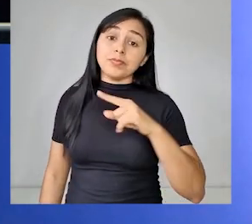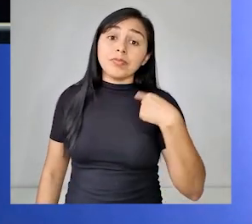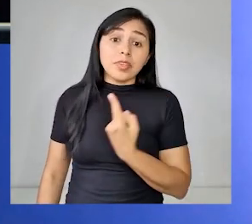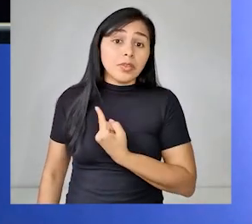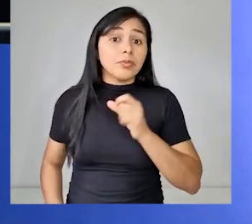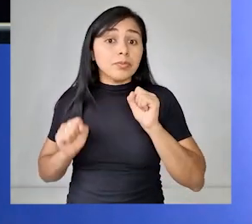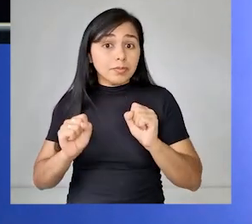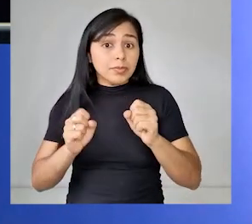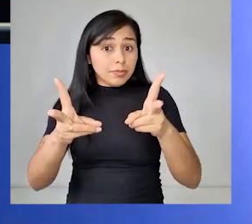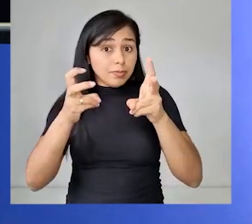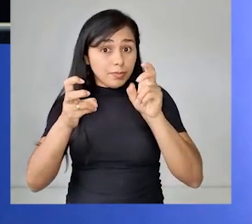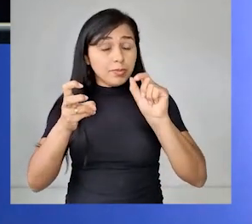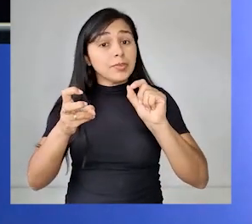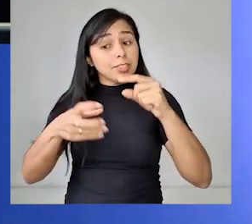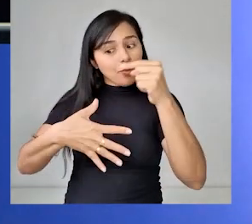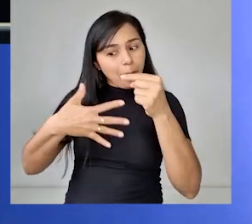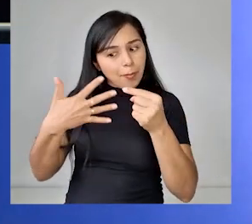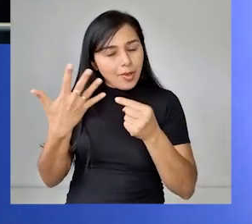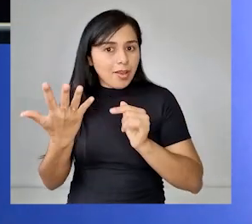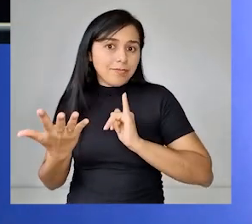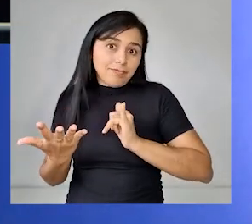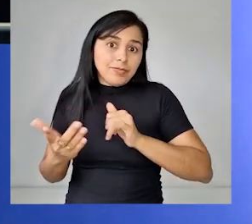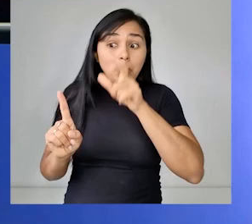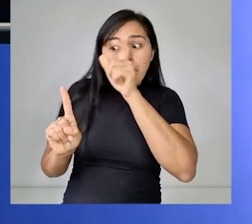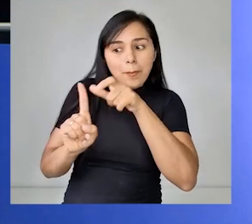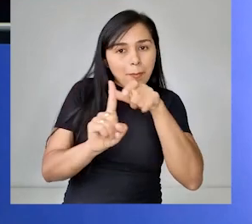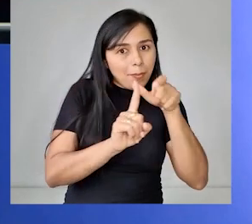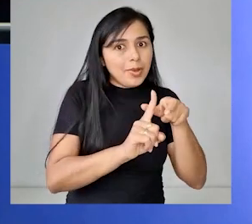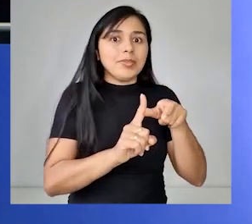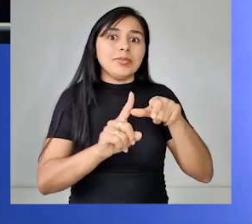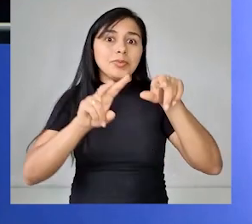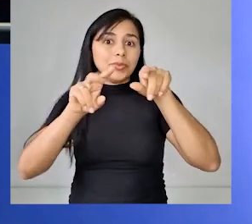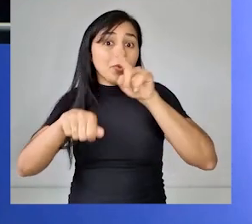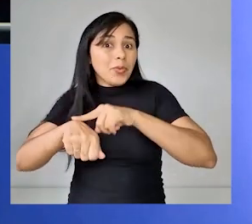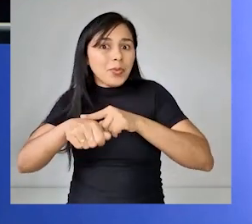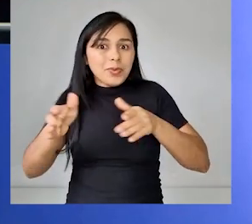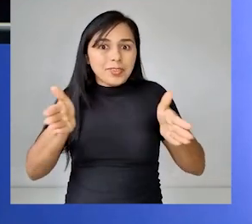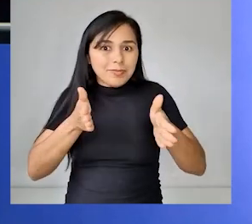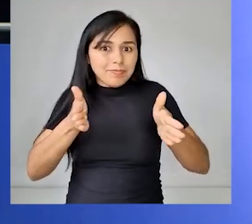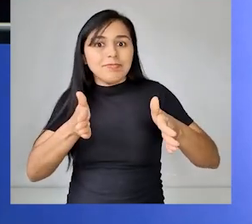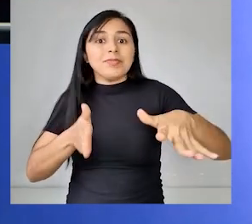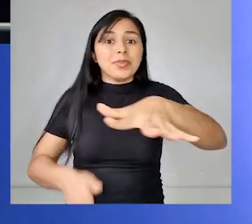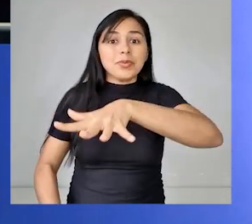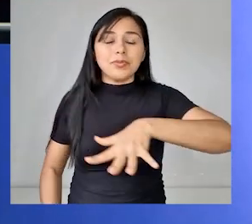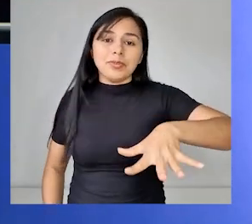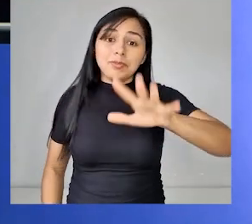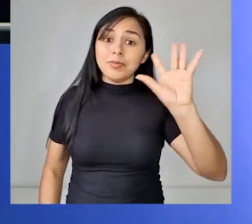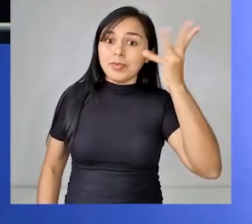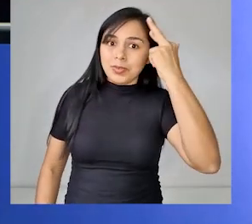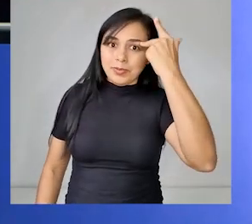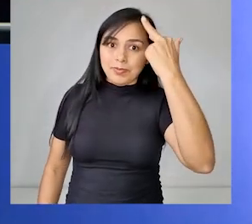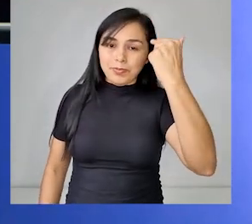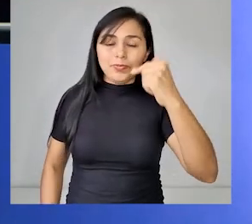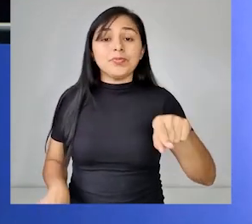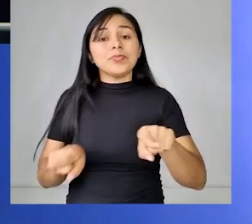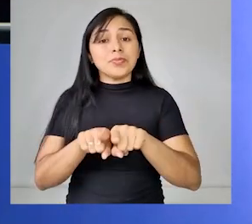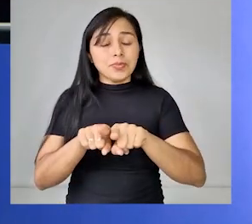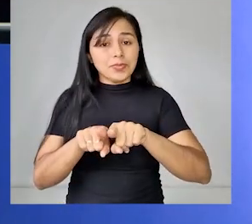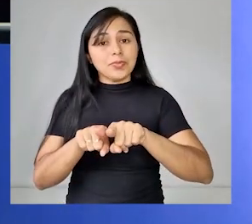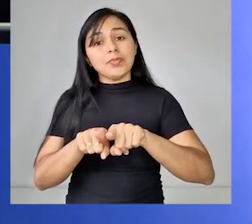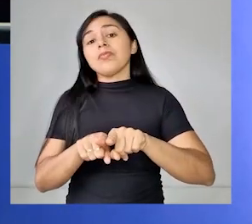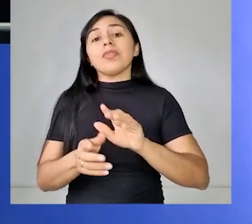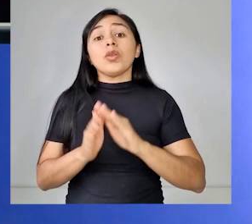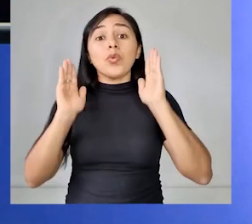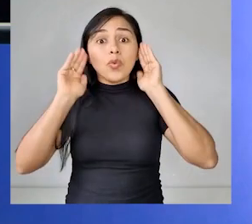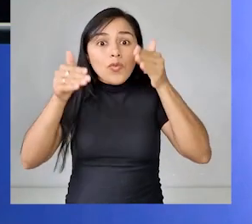possível identificar os elementos estudados, como os personagens, o tempo e o espaço que envolvem a trama. Além disso, o